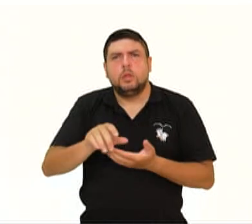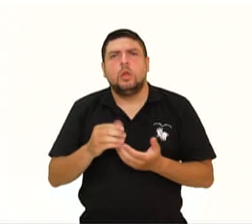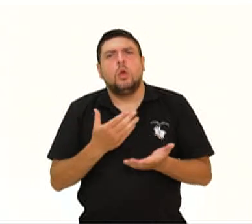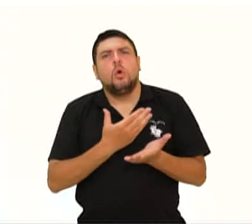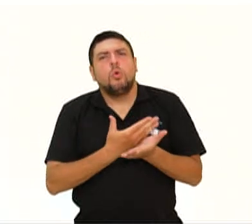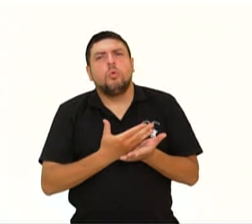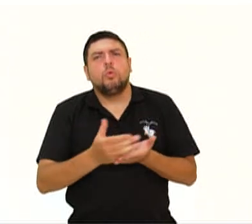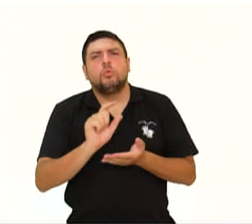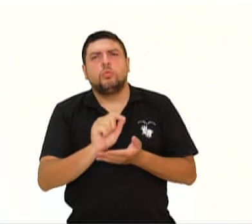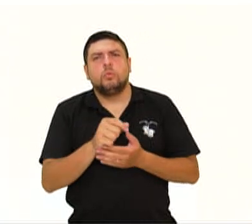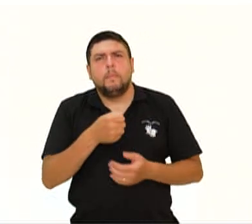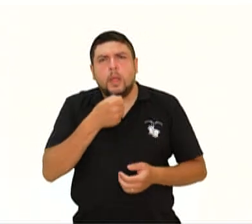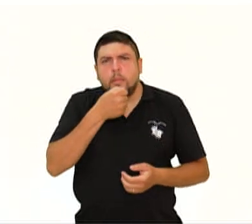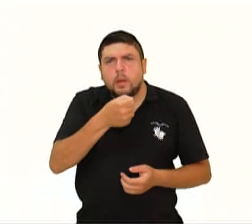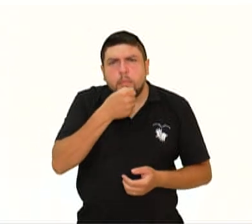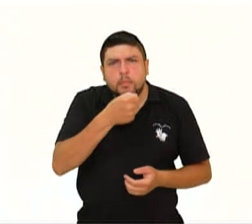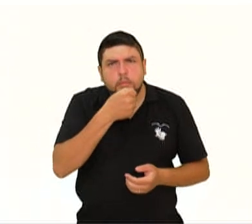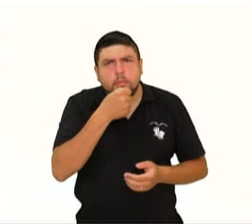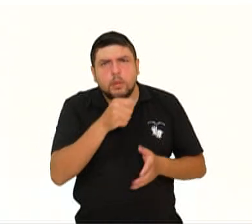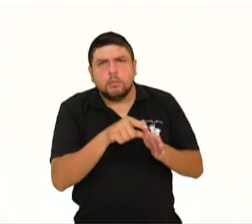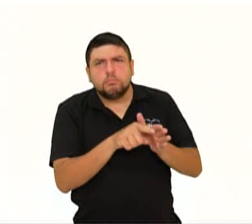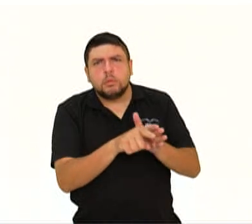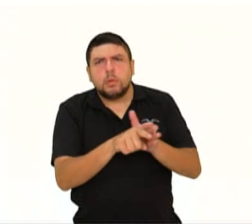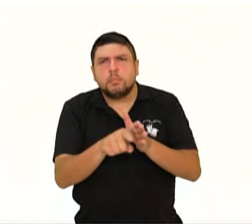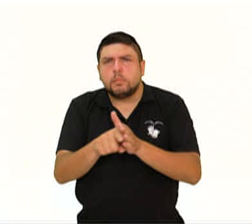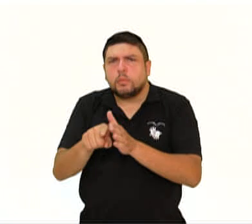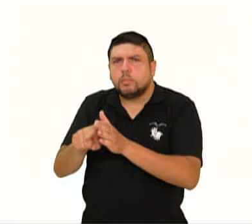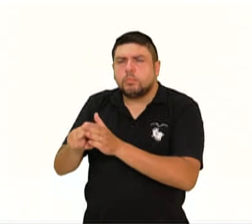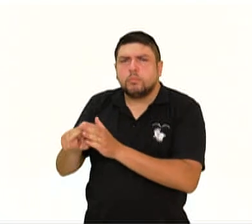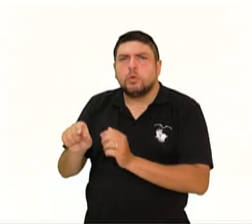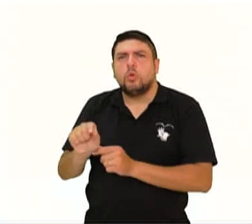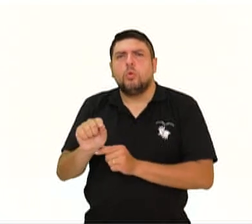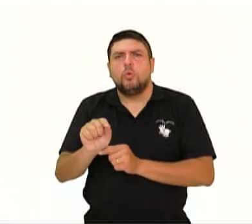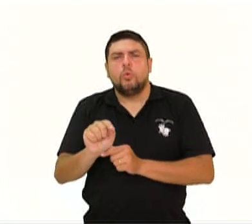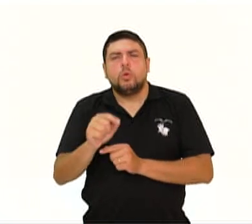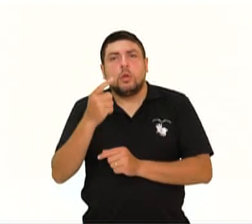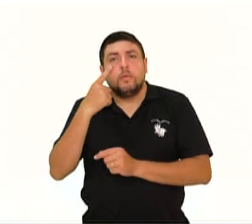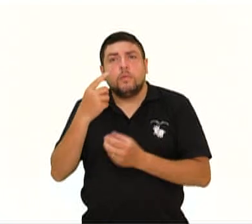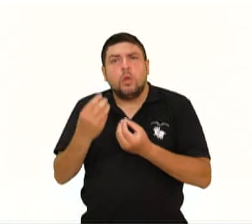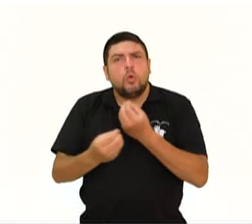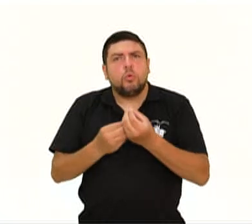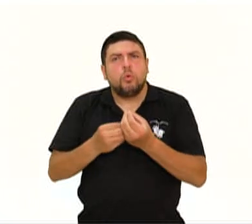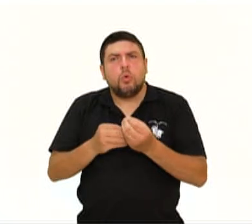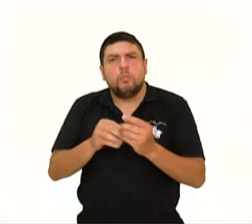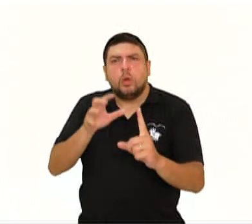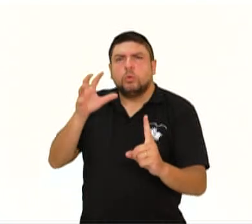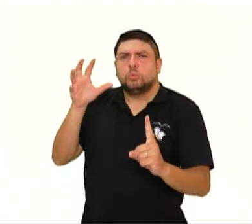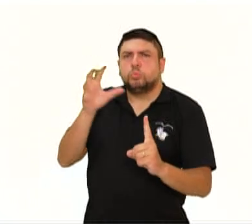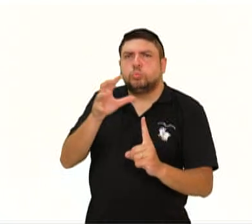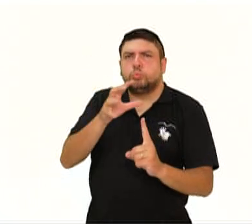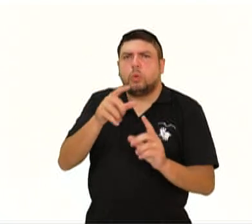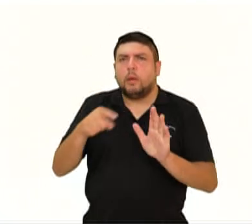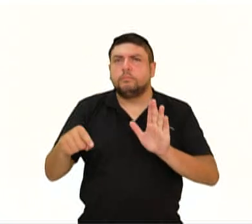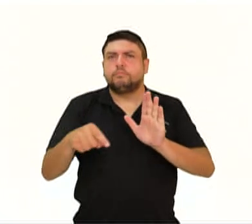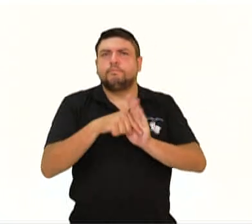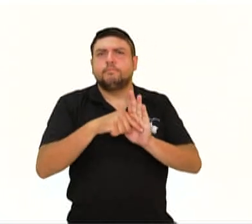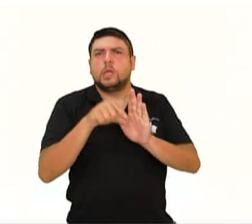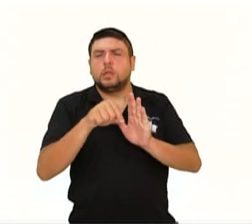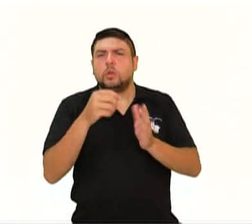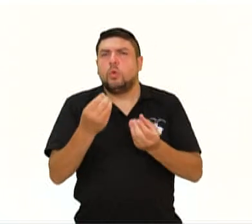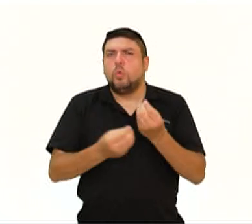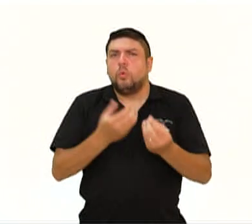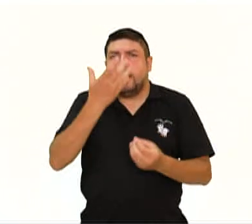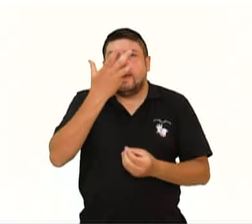entrevistas para o newsletter online com o objetivo de abordar os impactos negativos do consumismo infantil nas